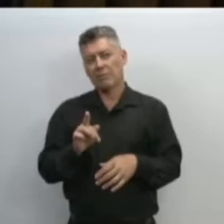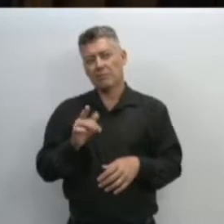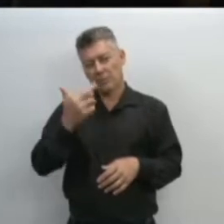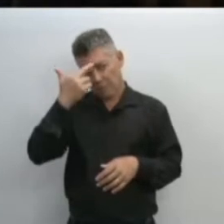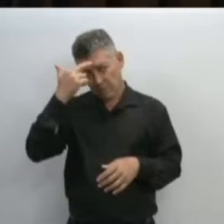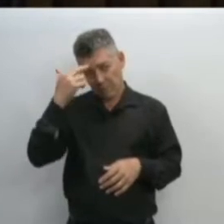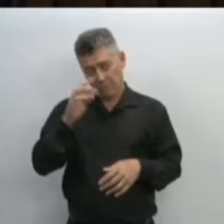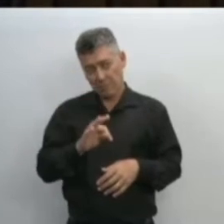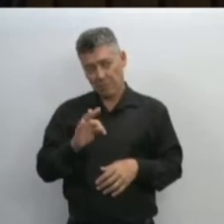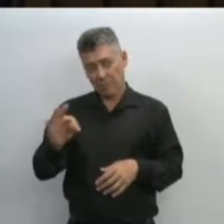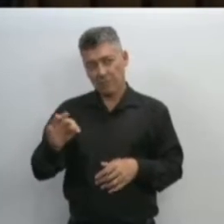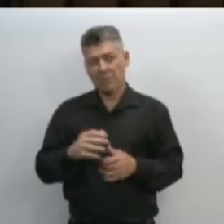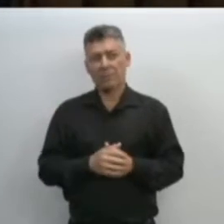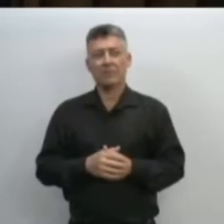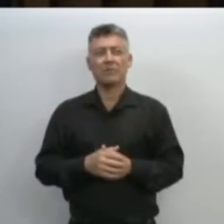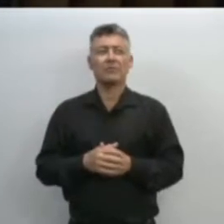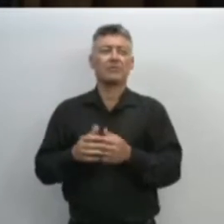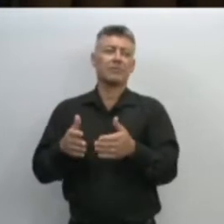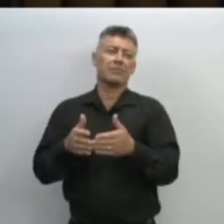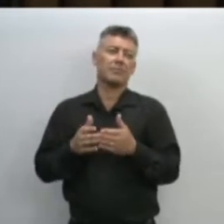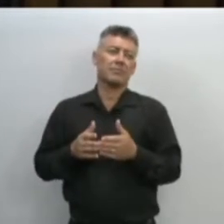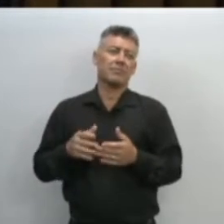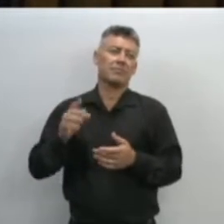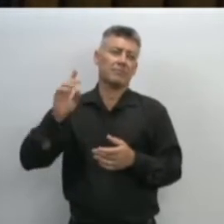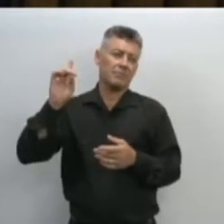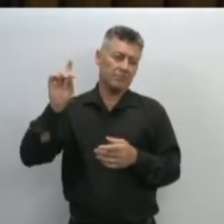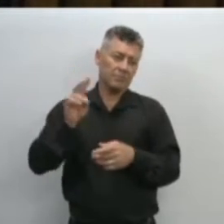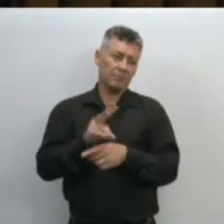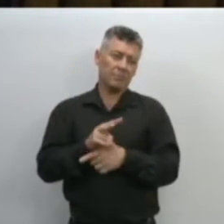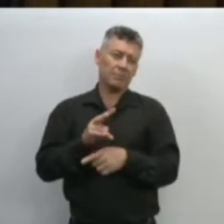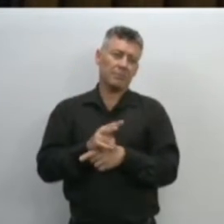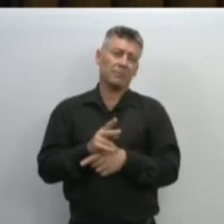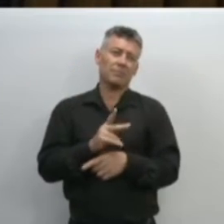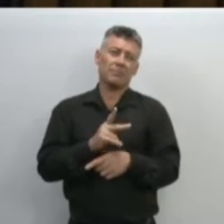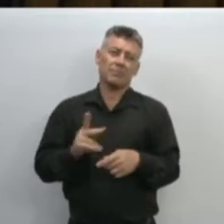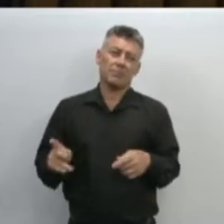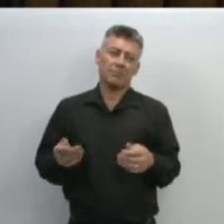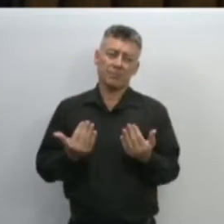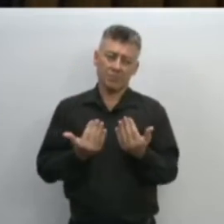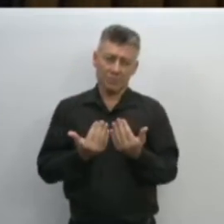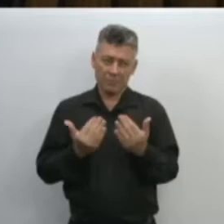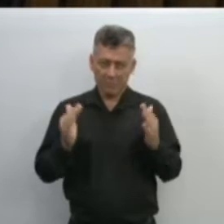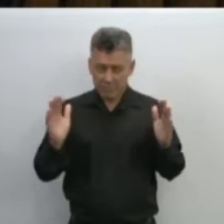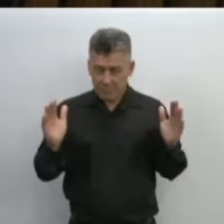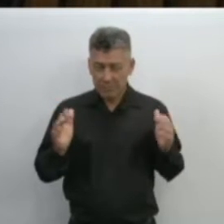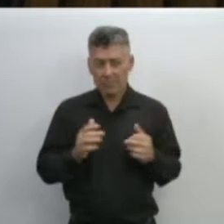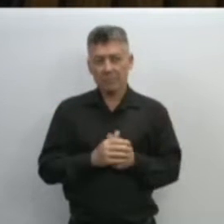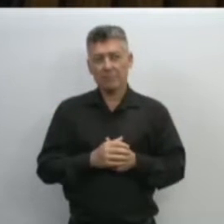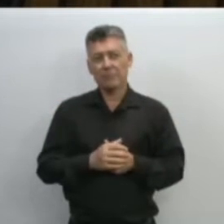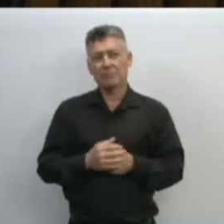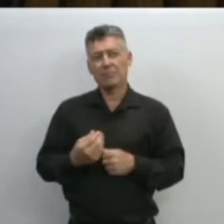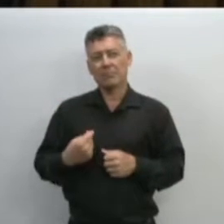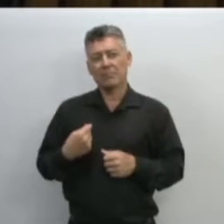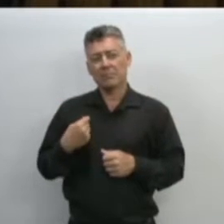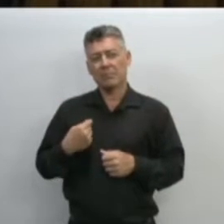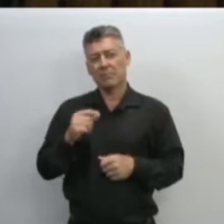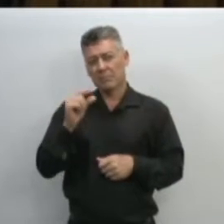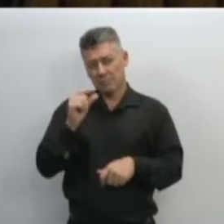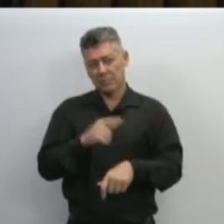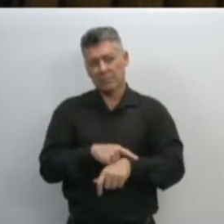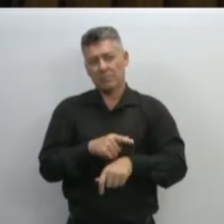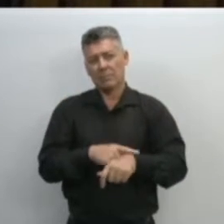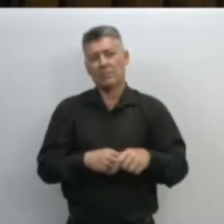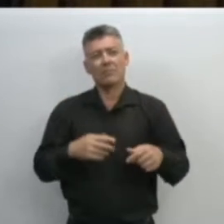e Técio Tinoco. Invocando a proteção de Deus, o senhor presidente declara aberta a presente sessão. Pequeno expediente,